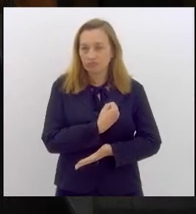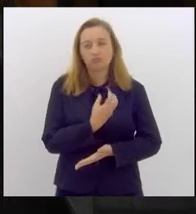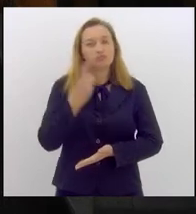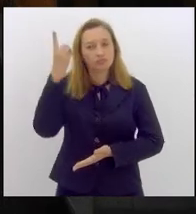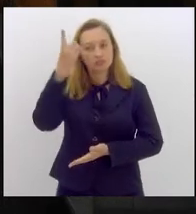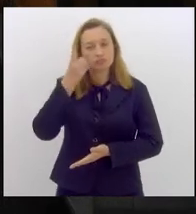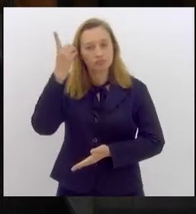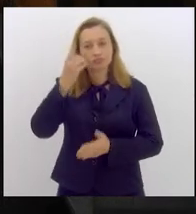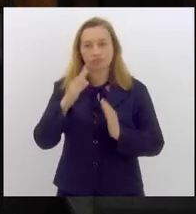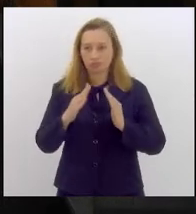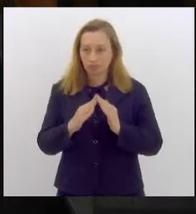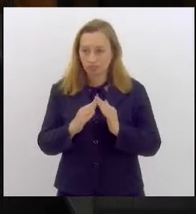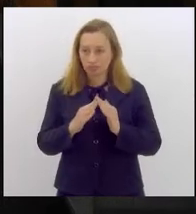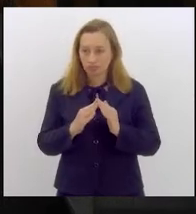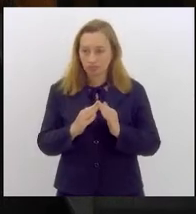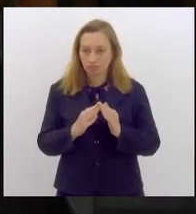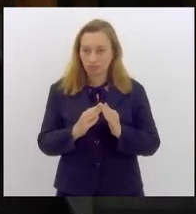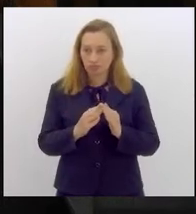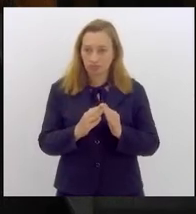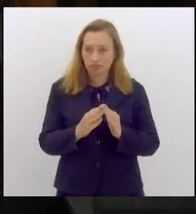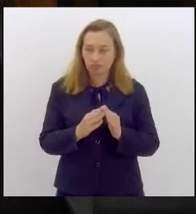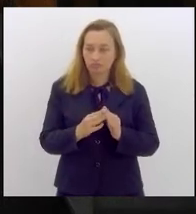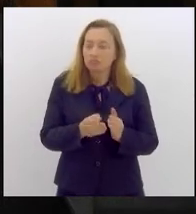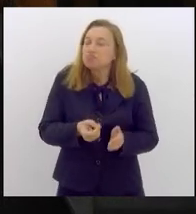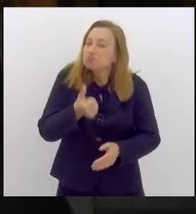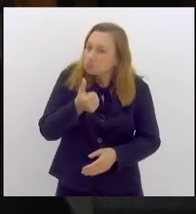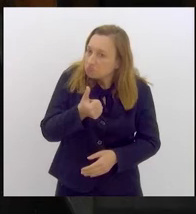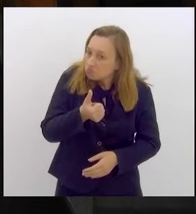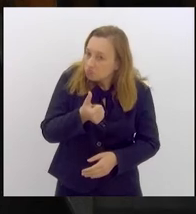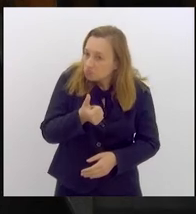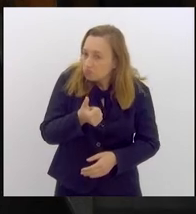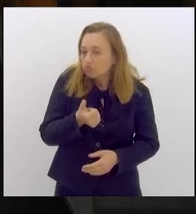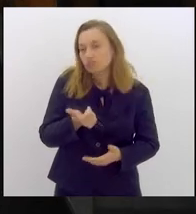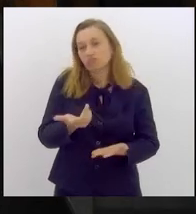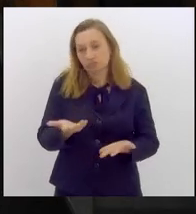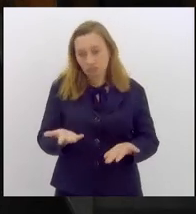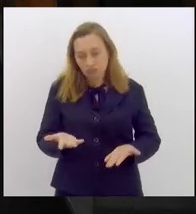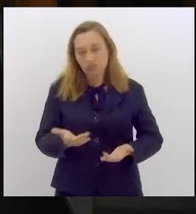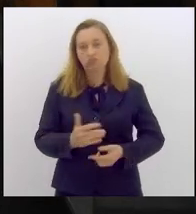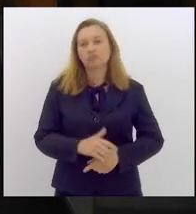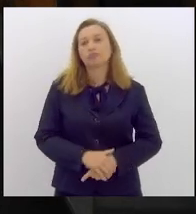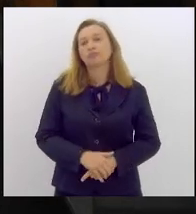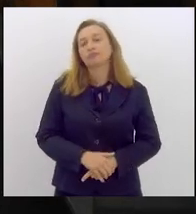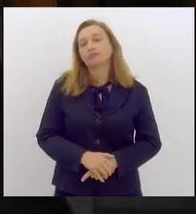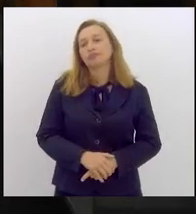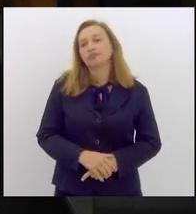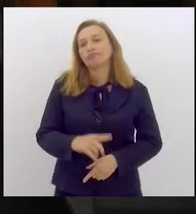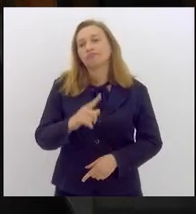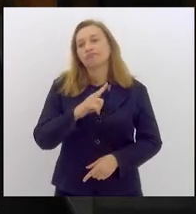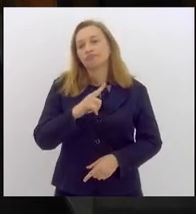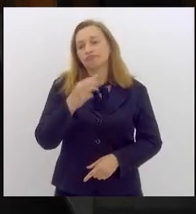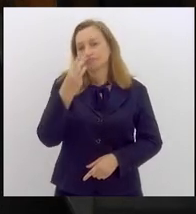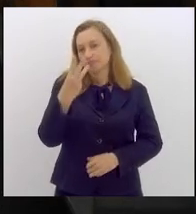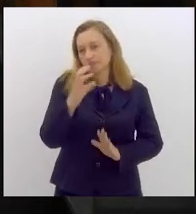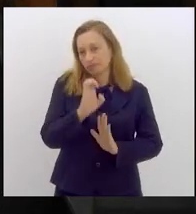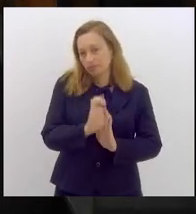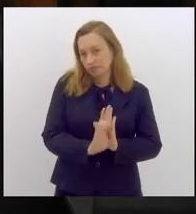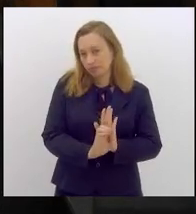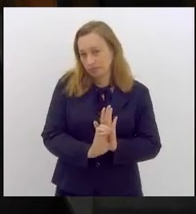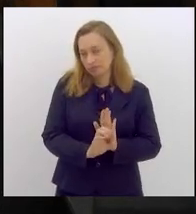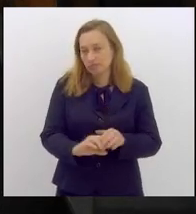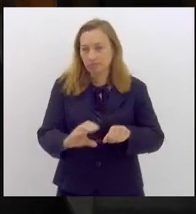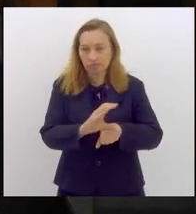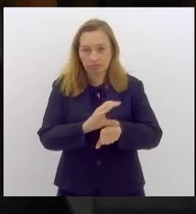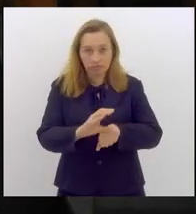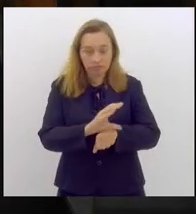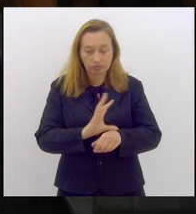foi absolutamente sacrificado. Tanto é que tinham três emendas constitucionais